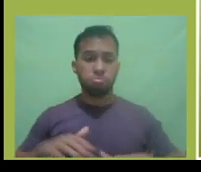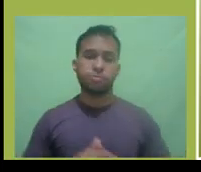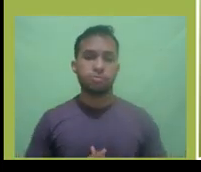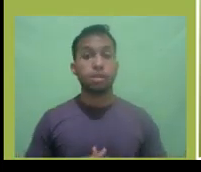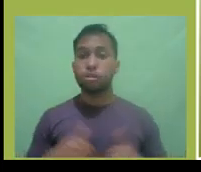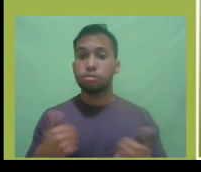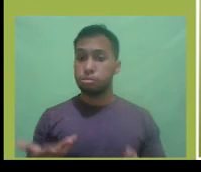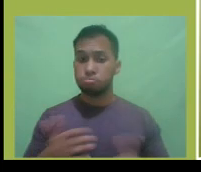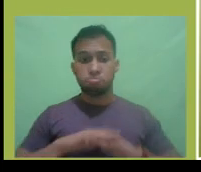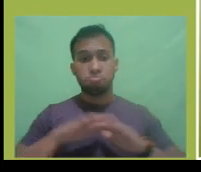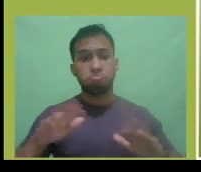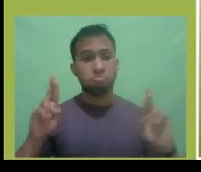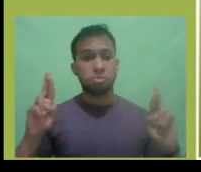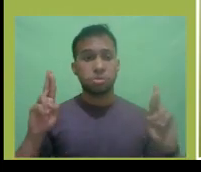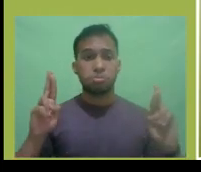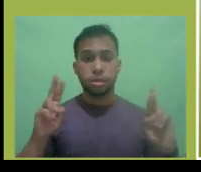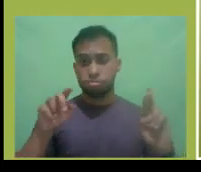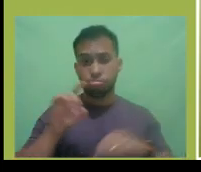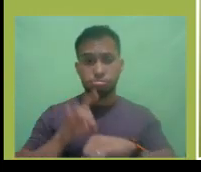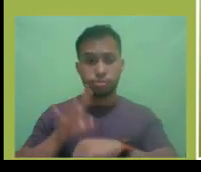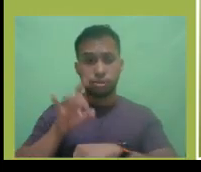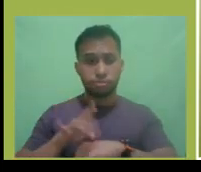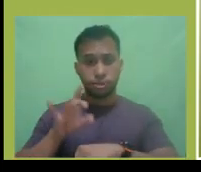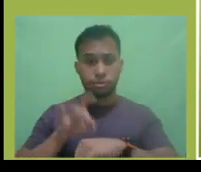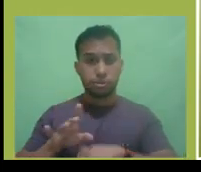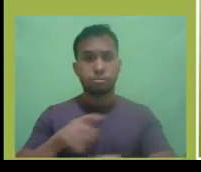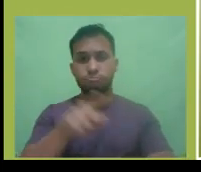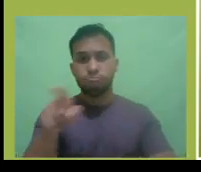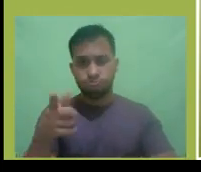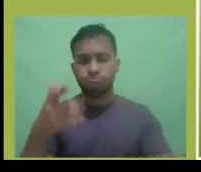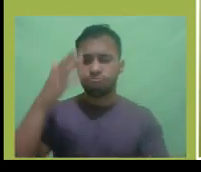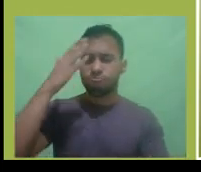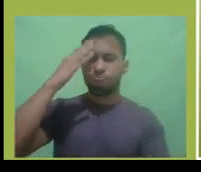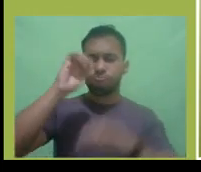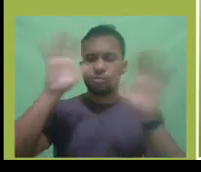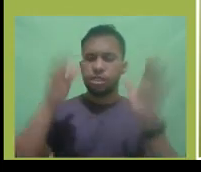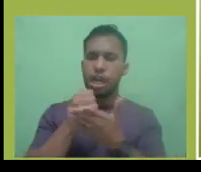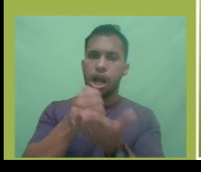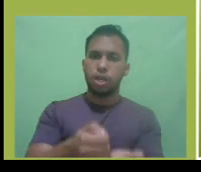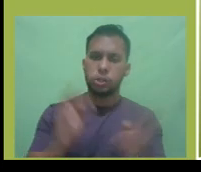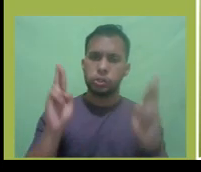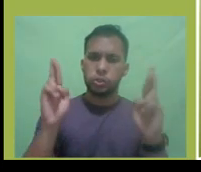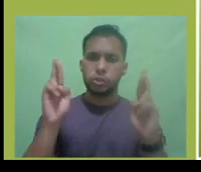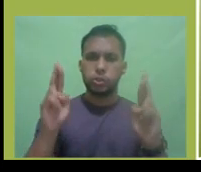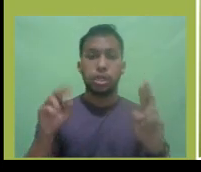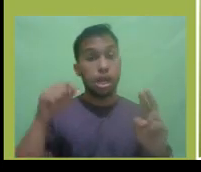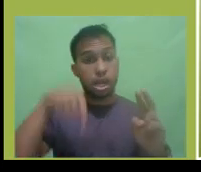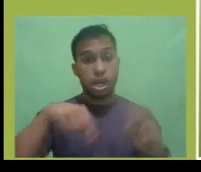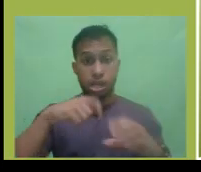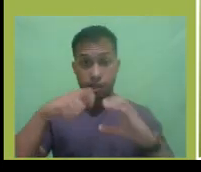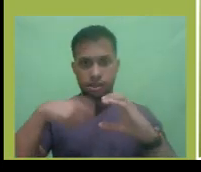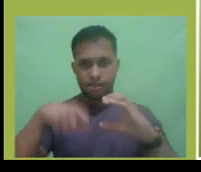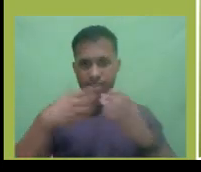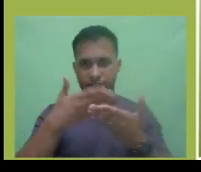Nessa videoaula nós falamos um pouco sobre a preparação, que é muito importante antes de um seminário. A leitura é muito importante, estruturar como